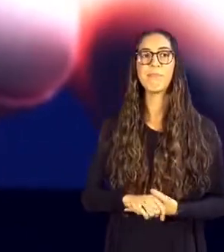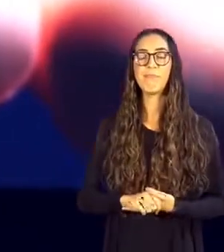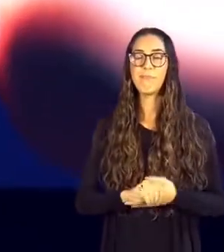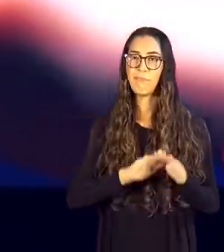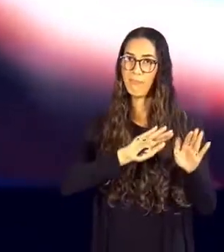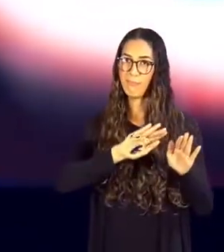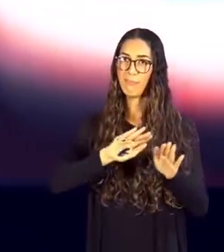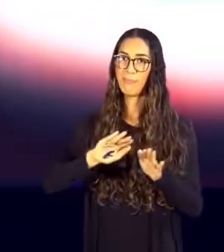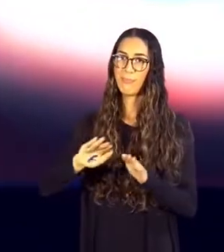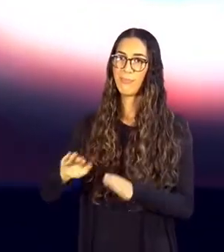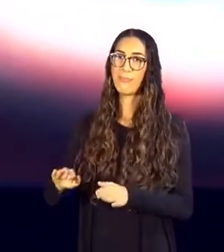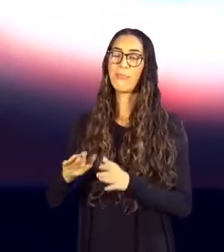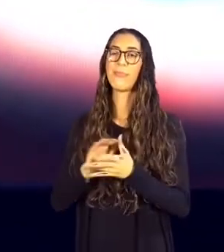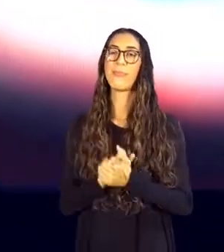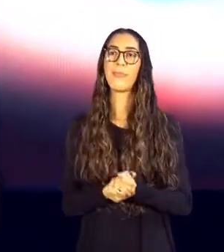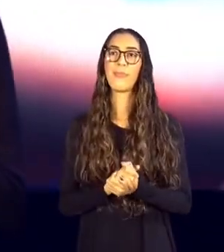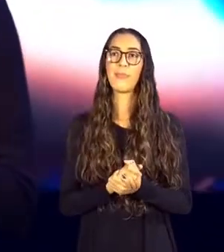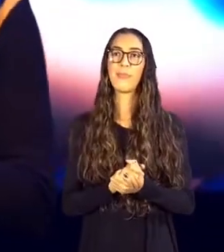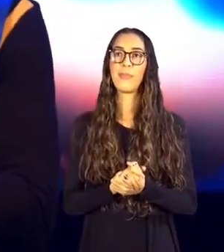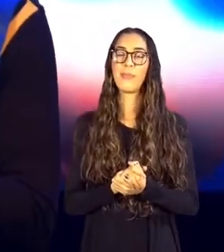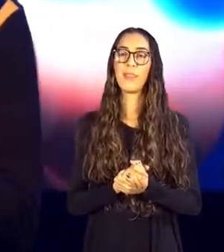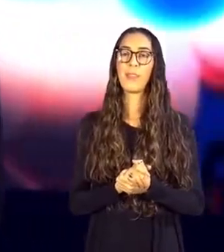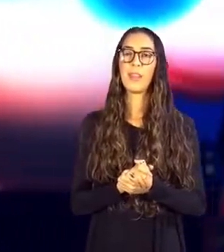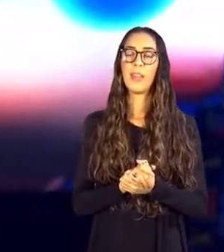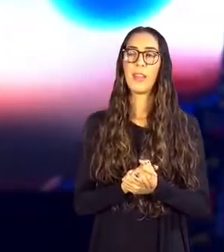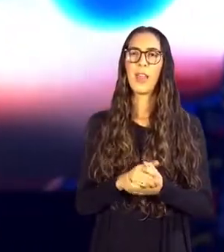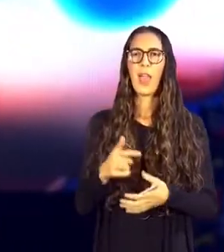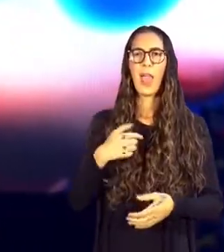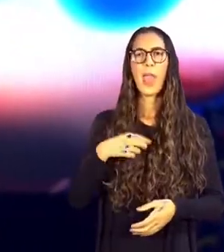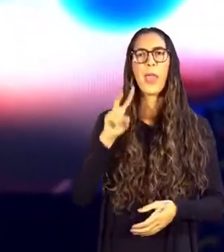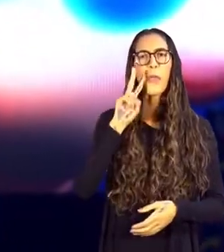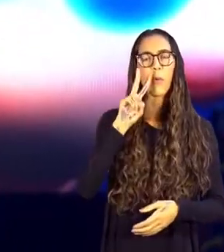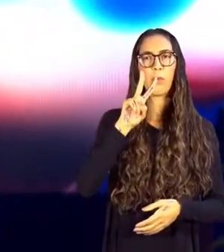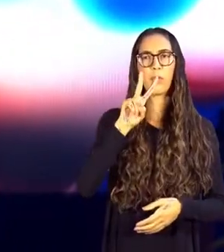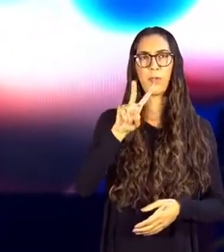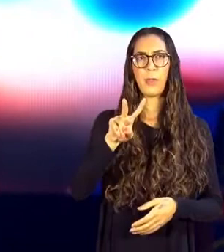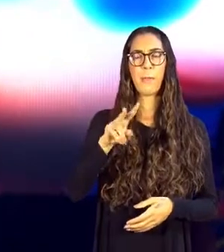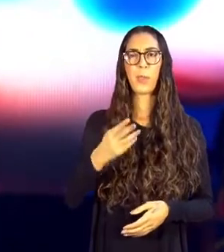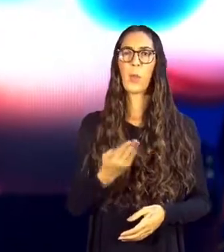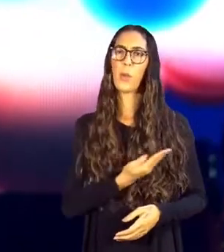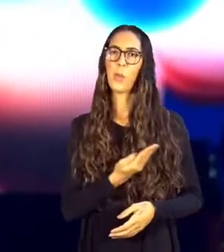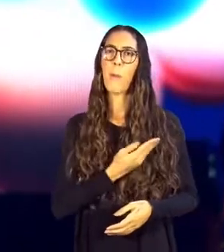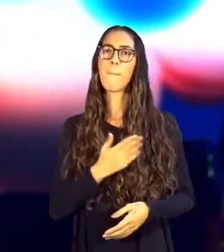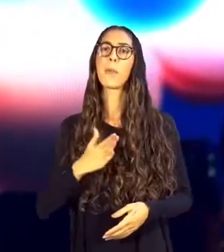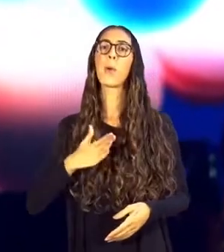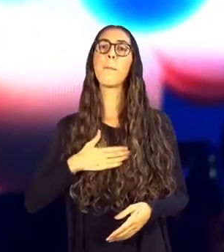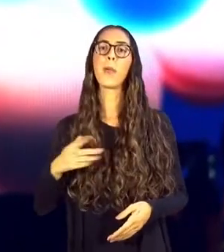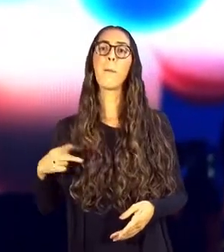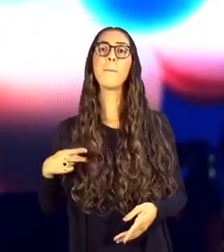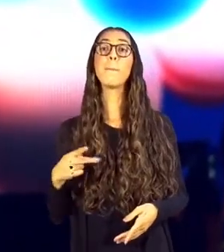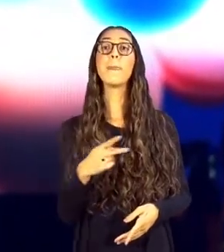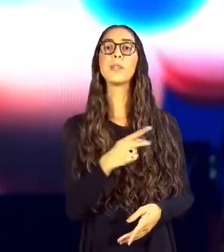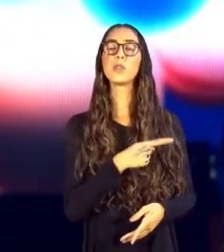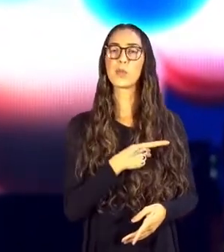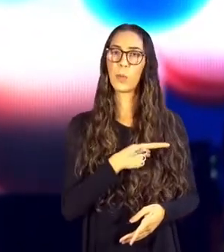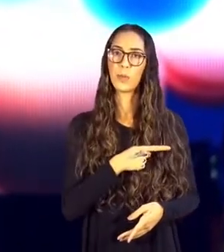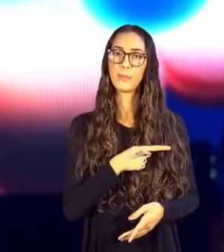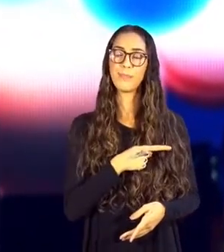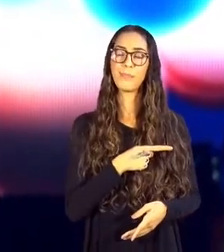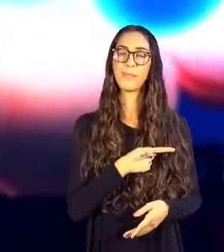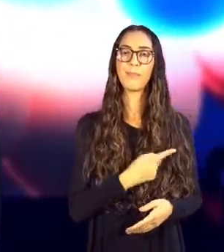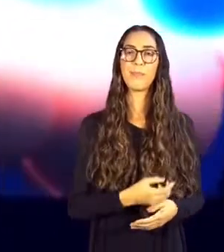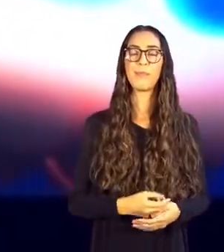eu estou passando para vocês algo que eu vi do meu amigo, nosso amigo Gustavo Paiva, que é um pastor lá de Brasília. Ele